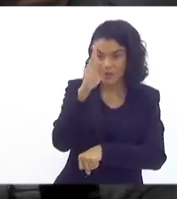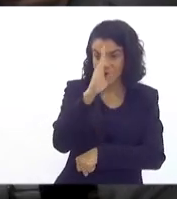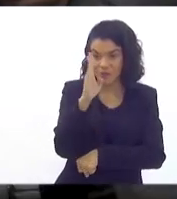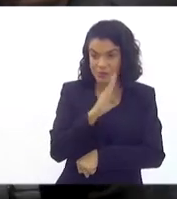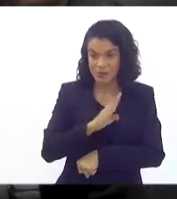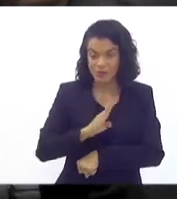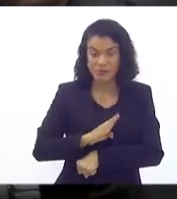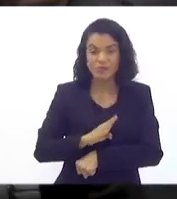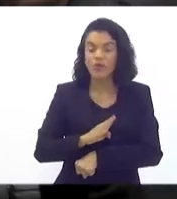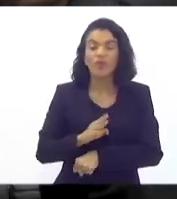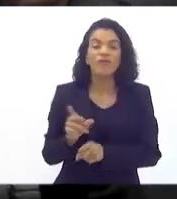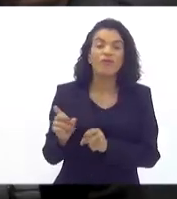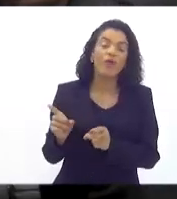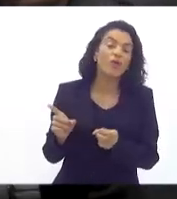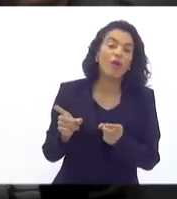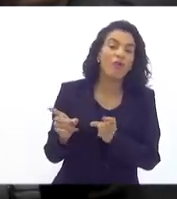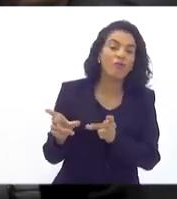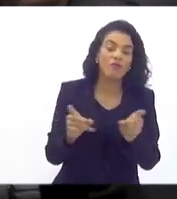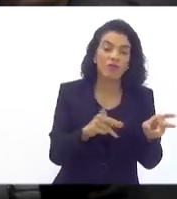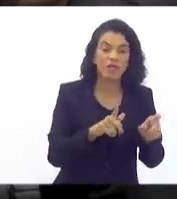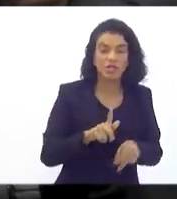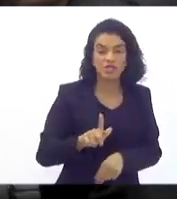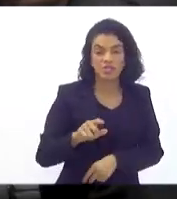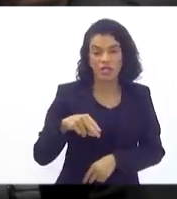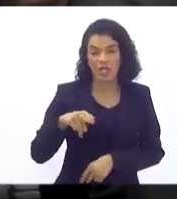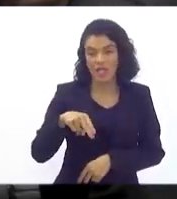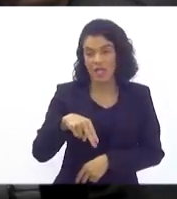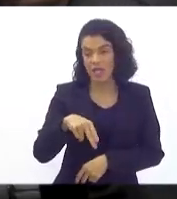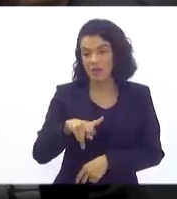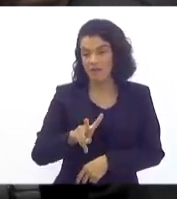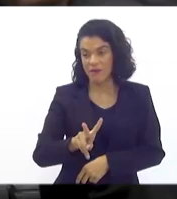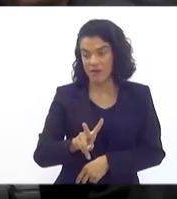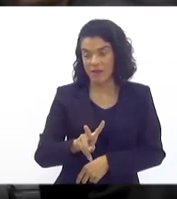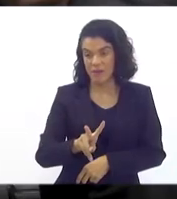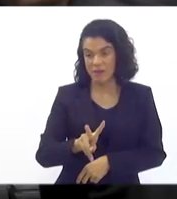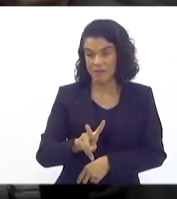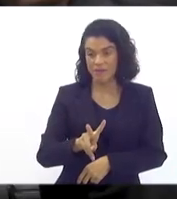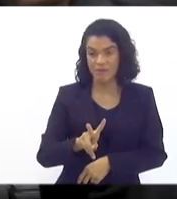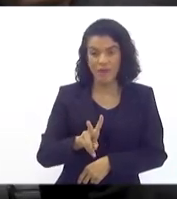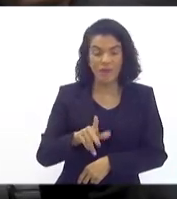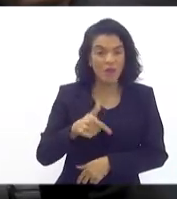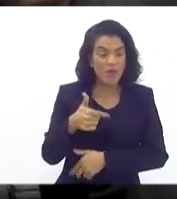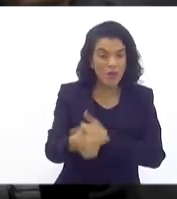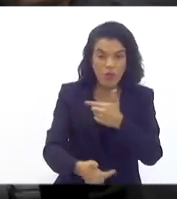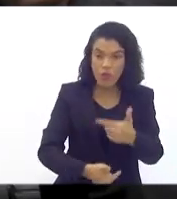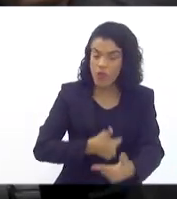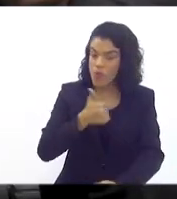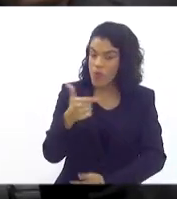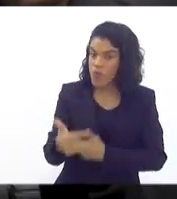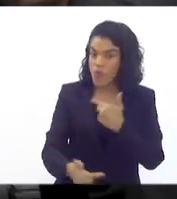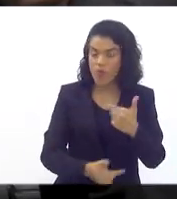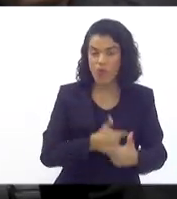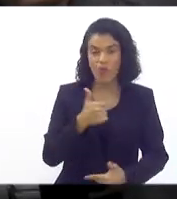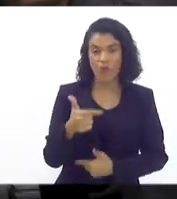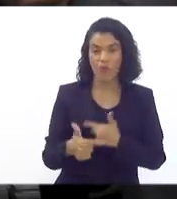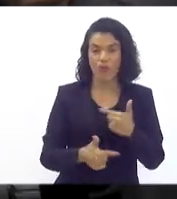primeiro lugar em GNV praticamente um dos únicos que tem essa modalidade e é um ativo importantíssimo